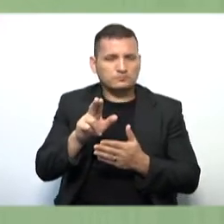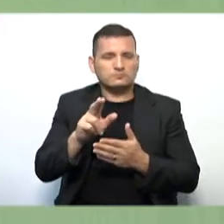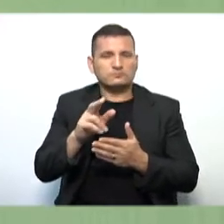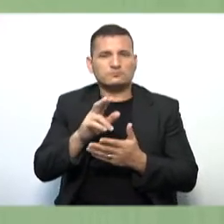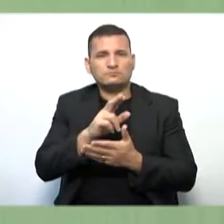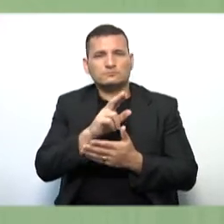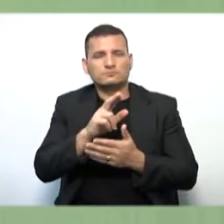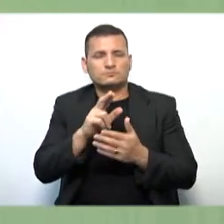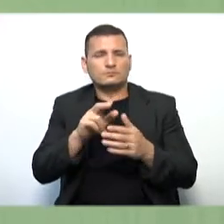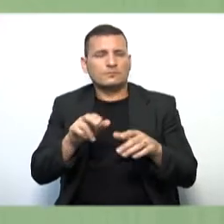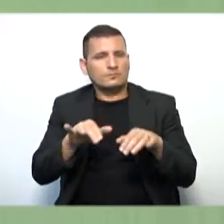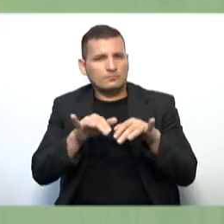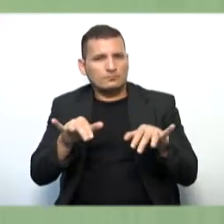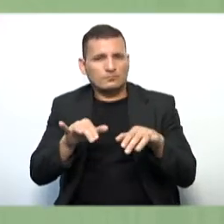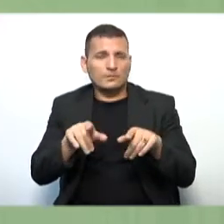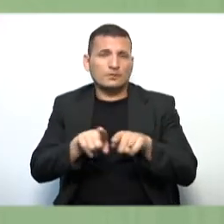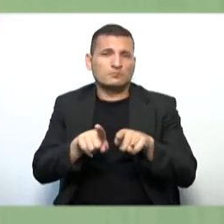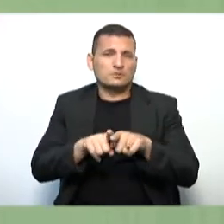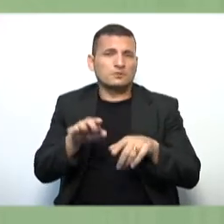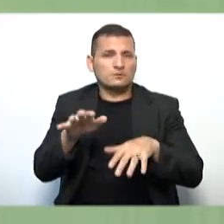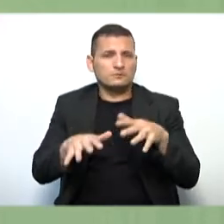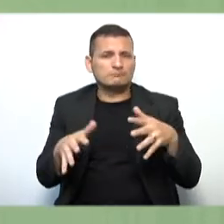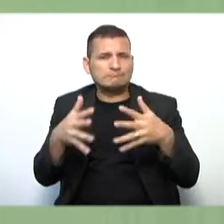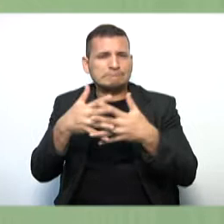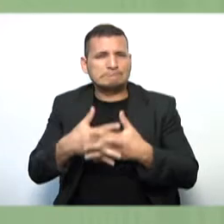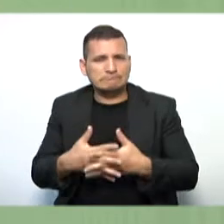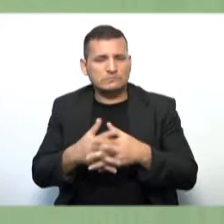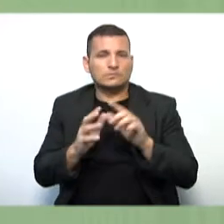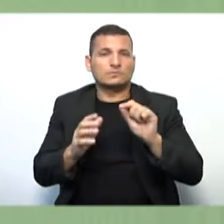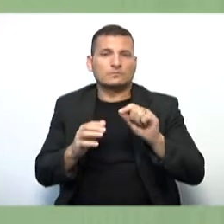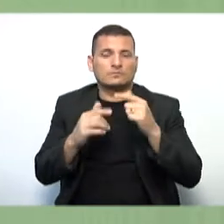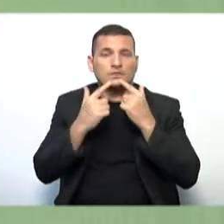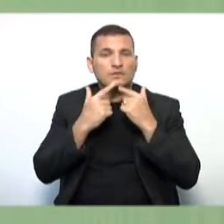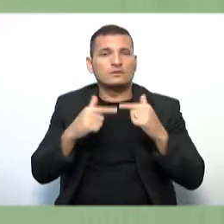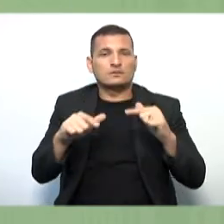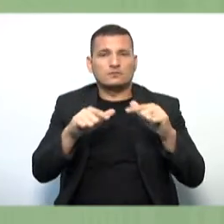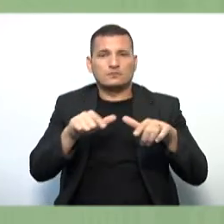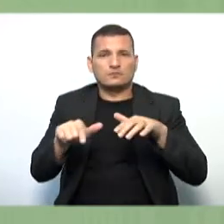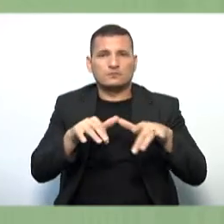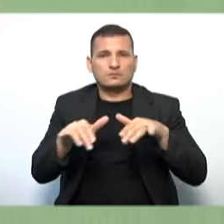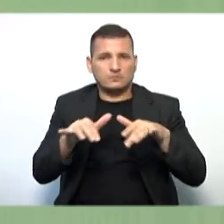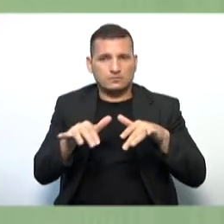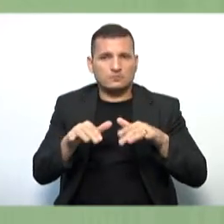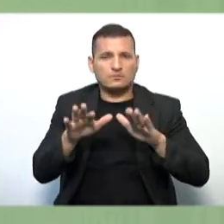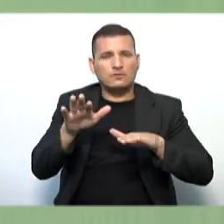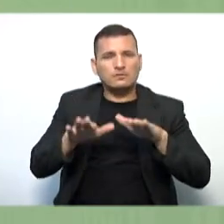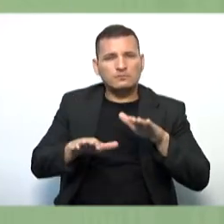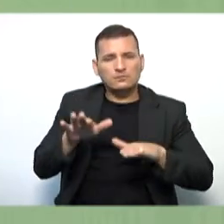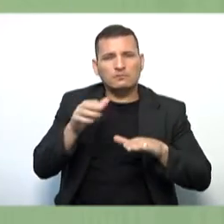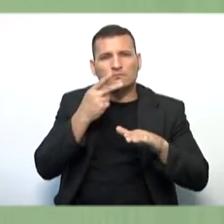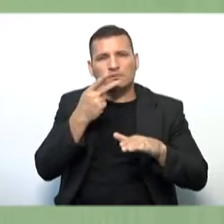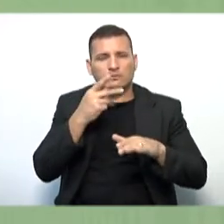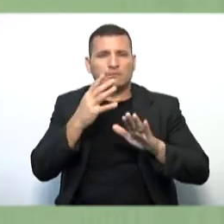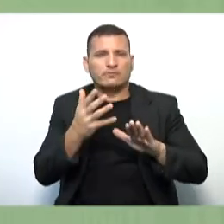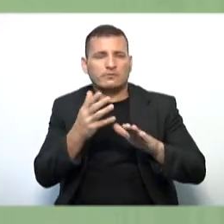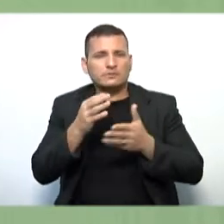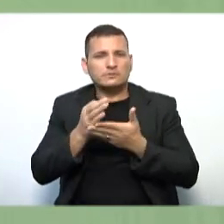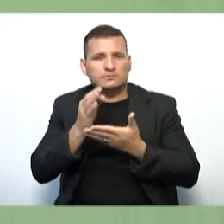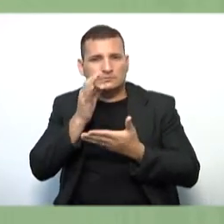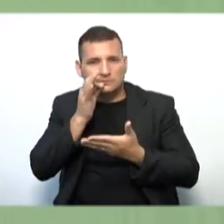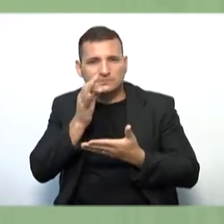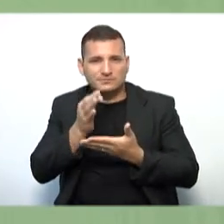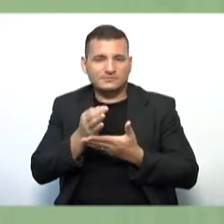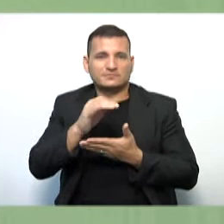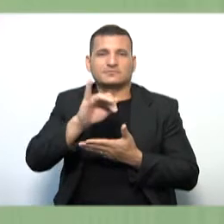de programação, também se confundem às vezes com o nome da linguagem de programação. Às vezes a gente fala, olha, é em Java, é um programa